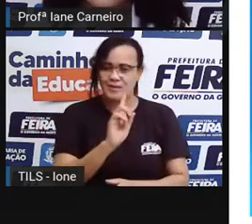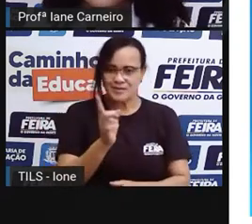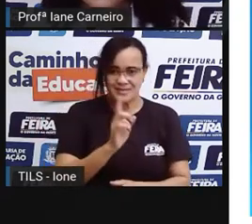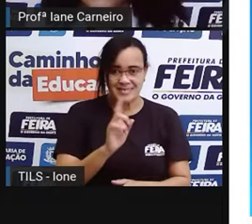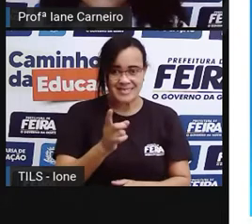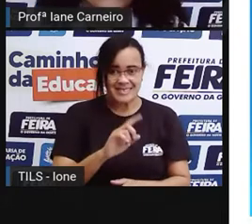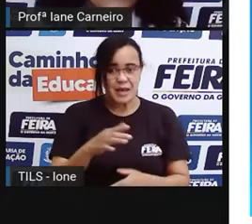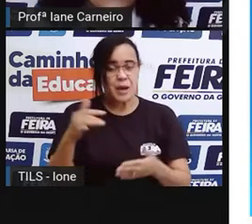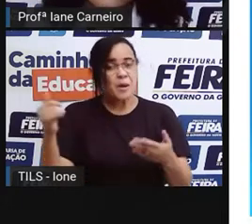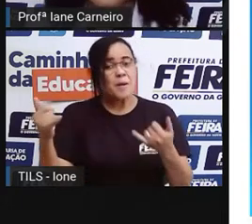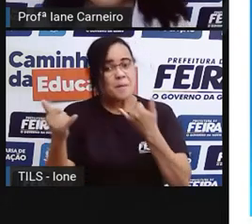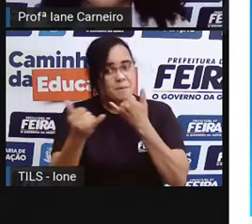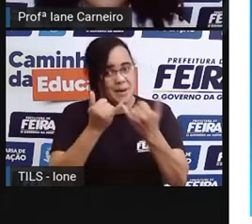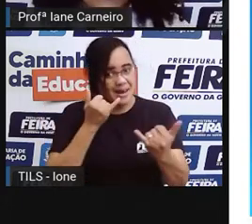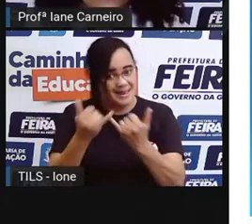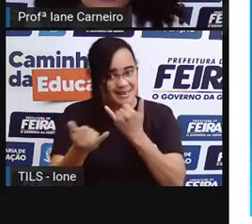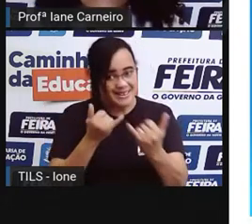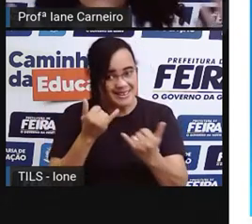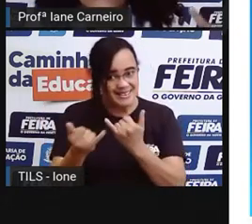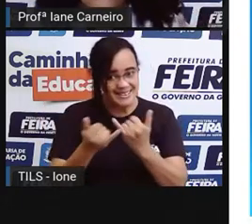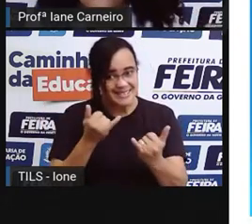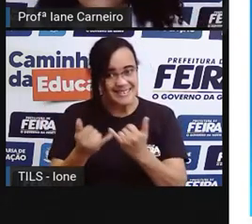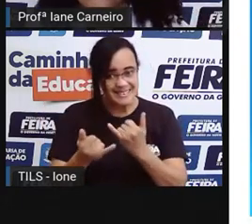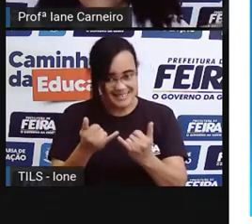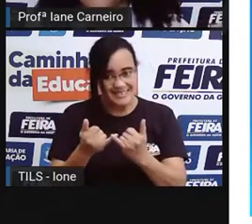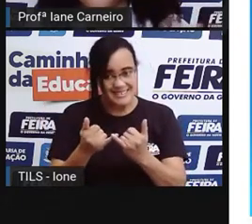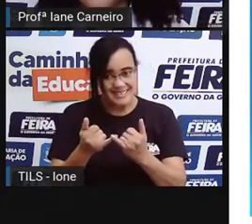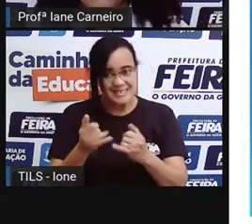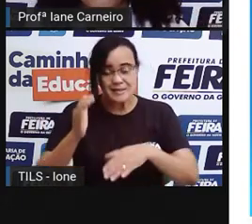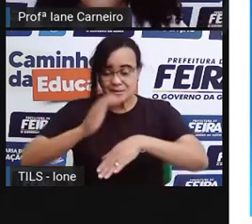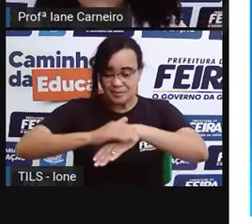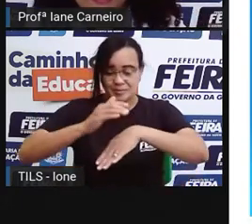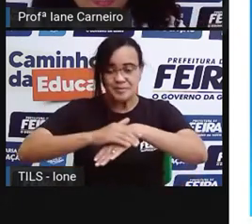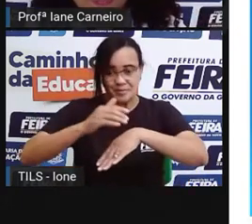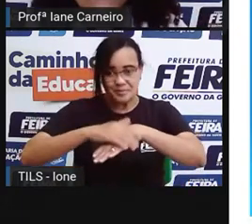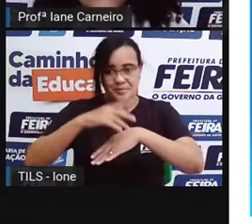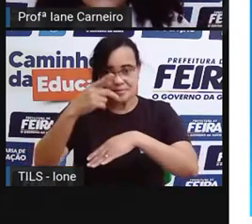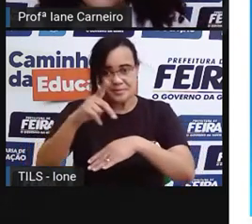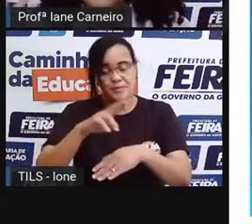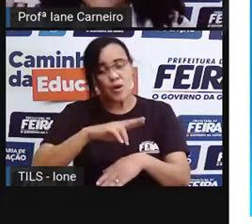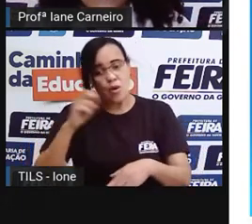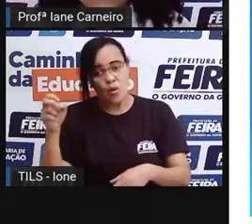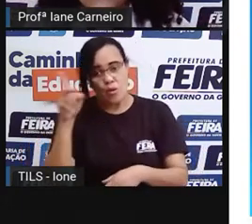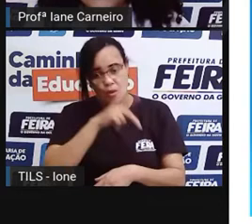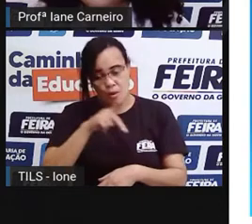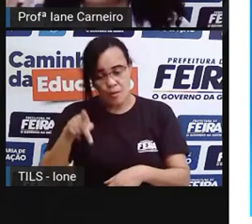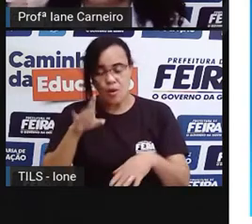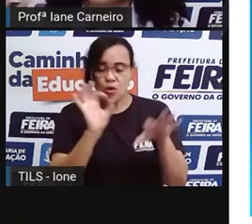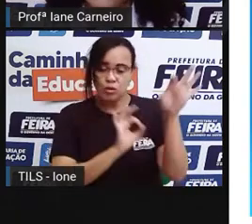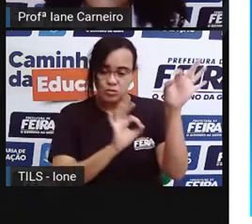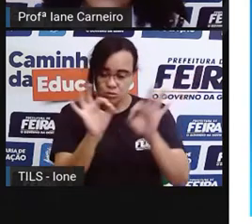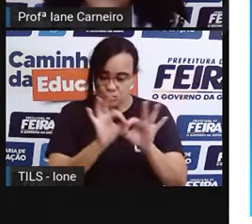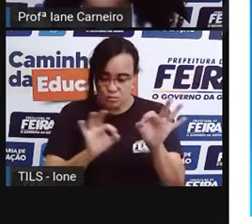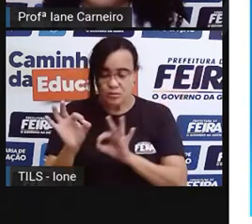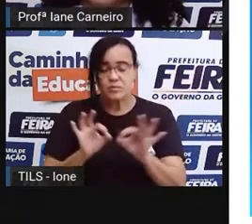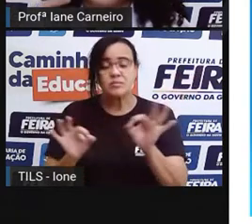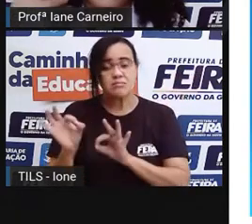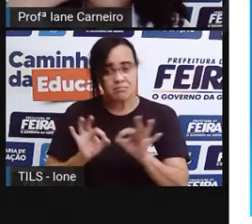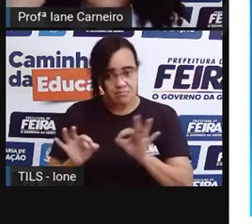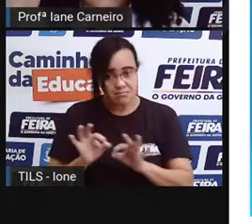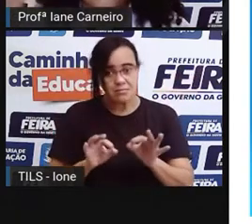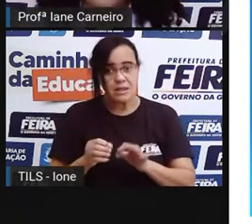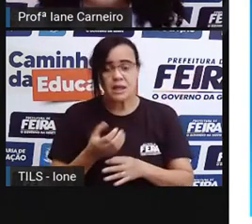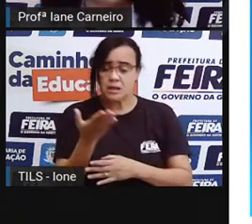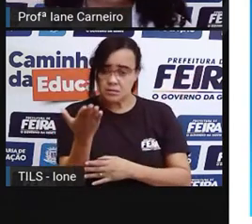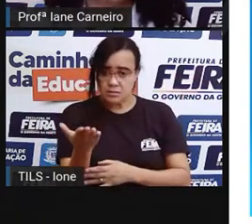né? Não vai ter esse trevo. Então, a Pró vai decorar de acordo com o que a Pró tem aqui. E em casa, vocês também vão decorar,